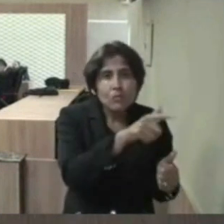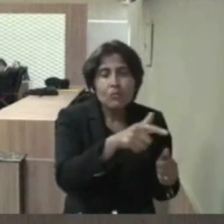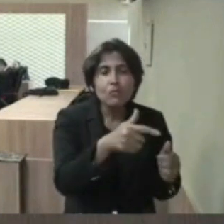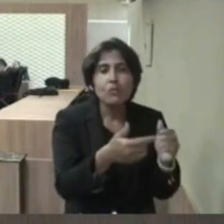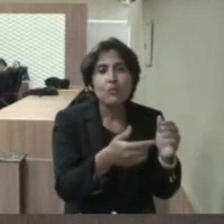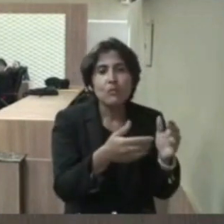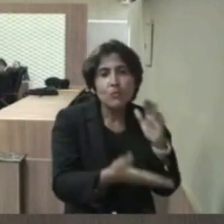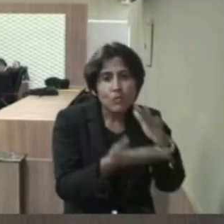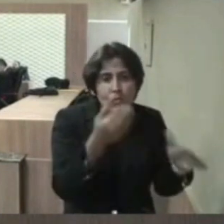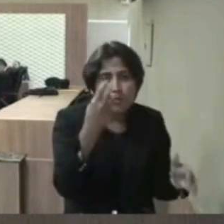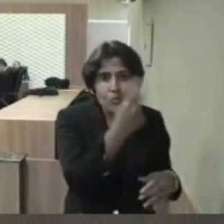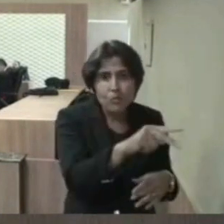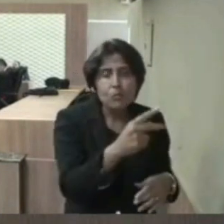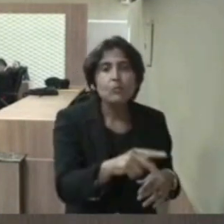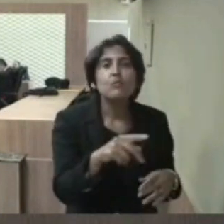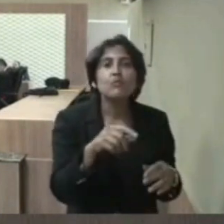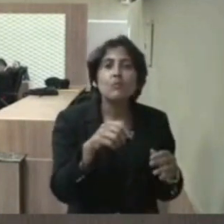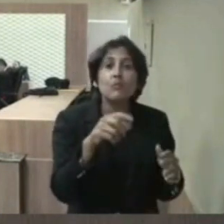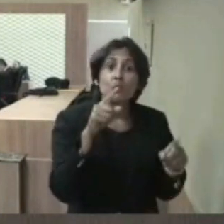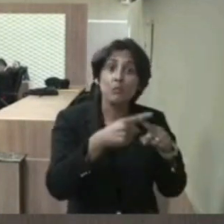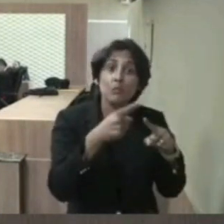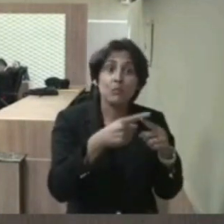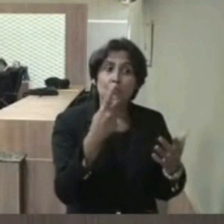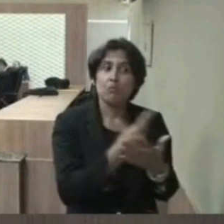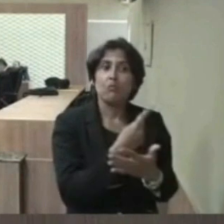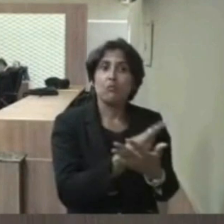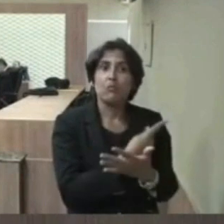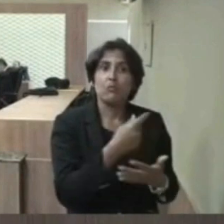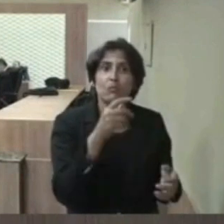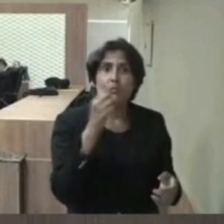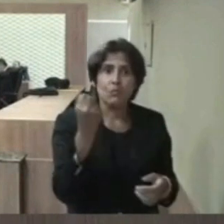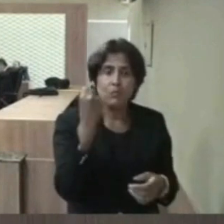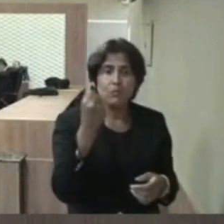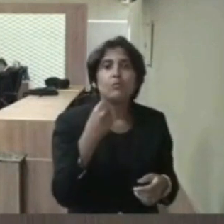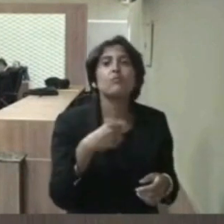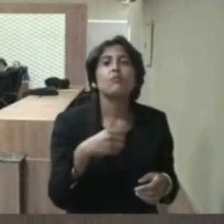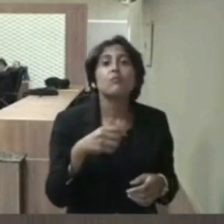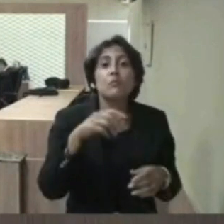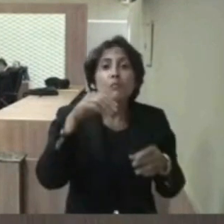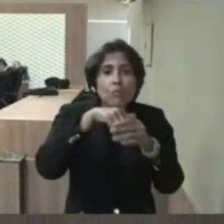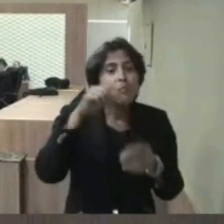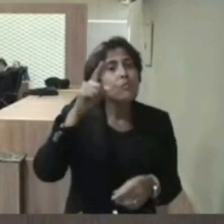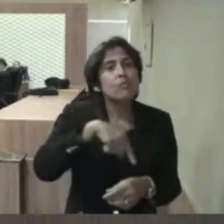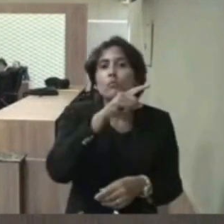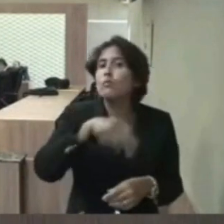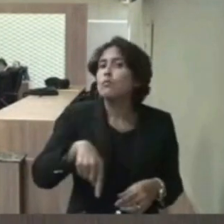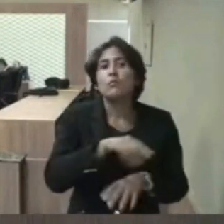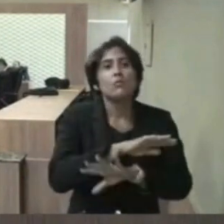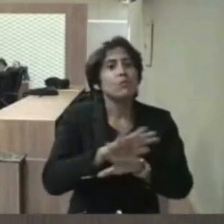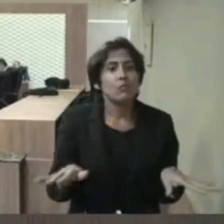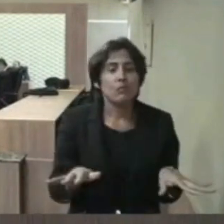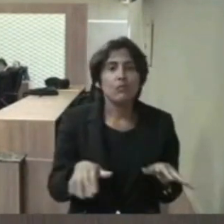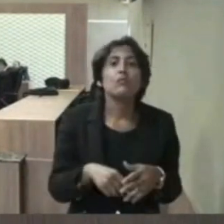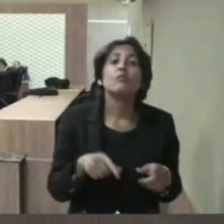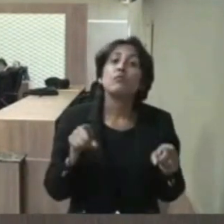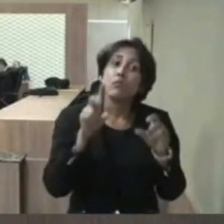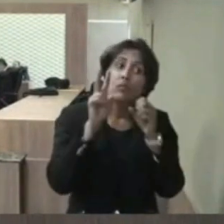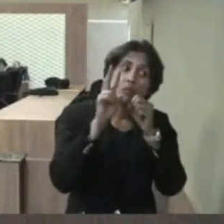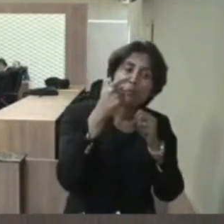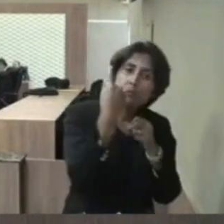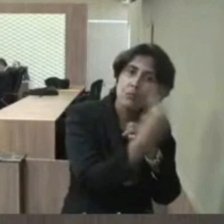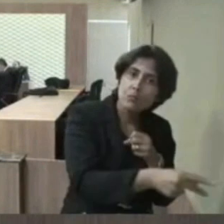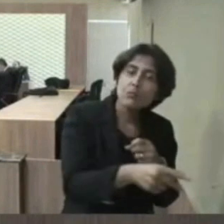autônoma decorrente de ilícitos deve ensejar a anulação da votação recebida, tanto para o candidato quanto para o